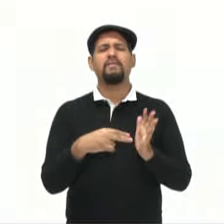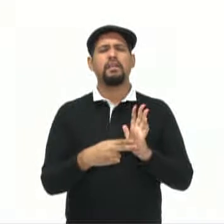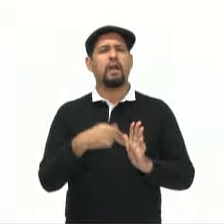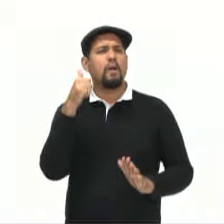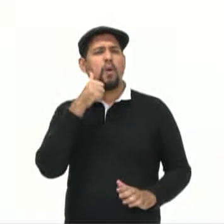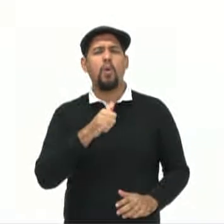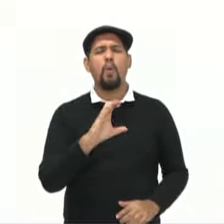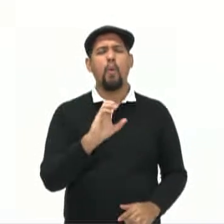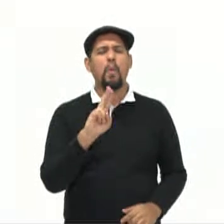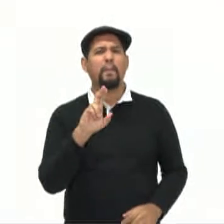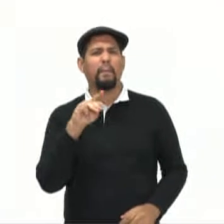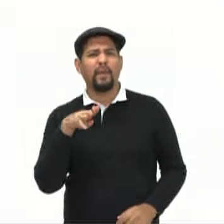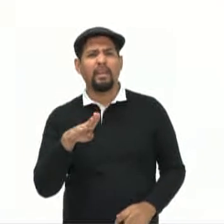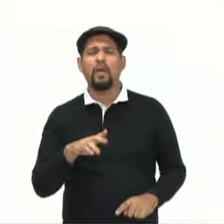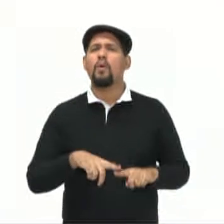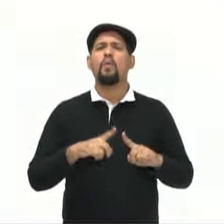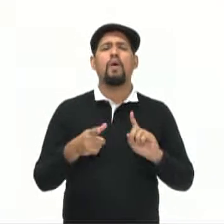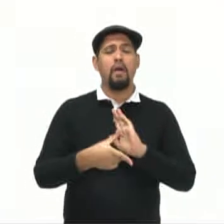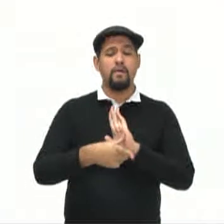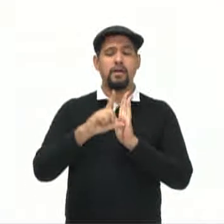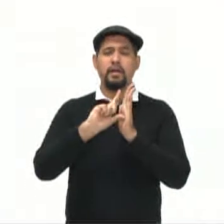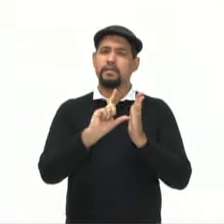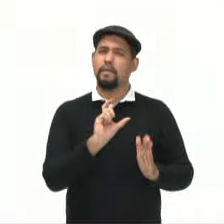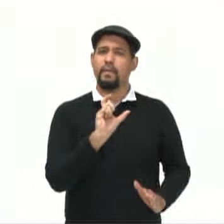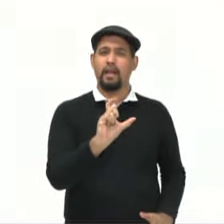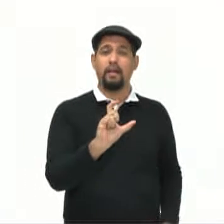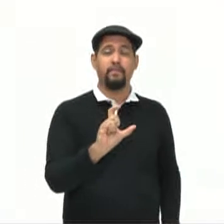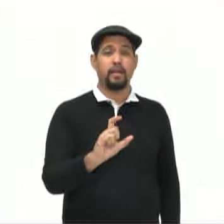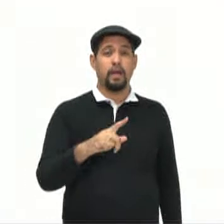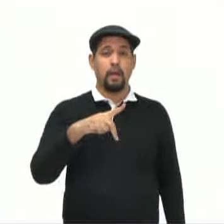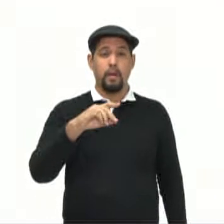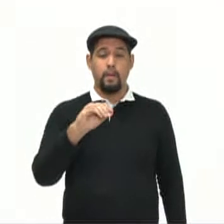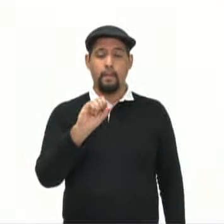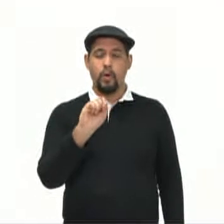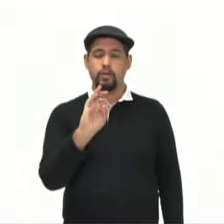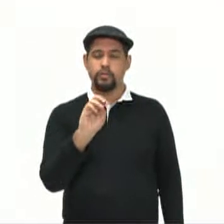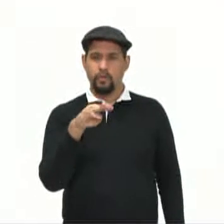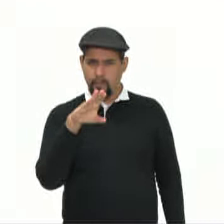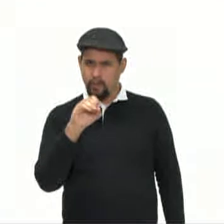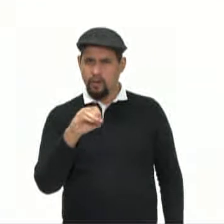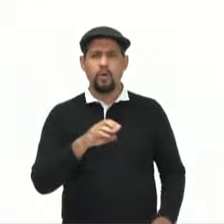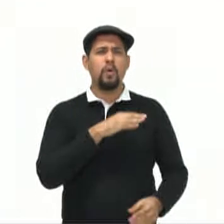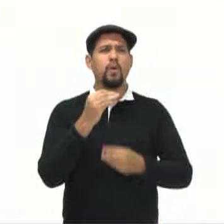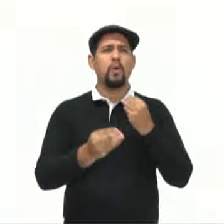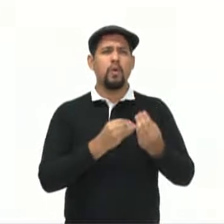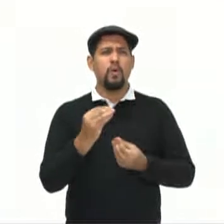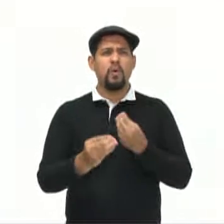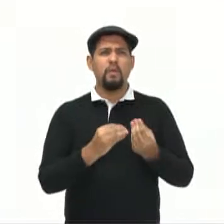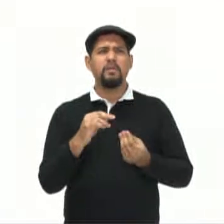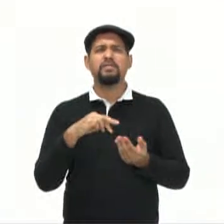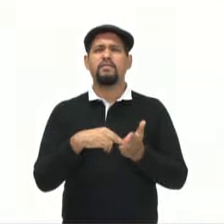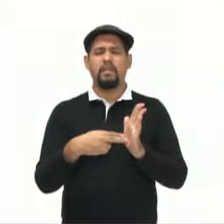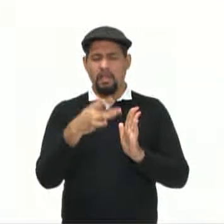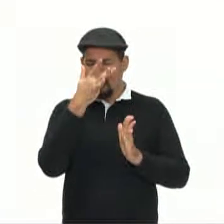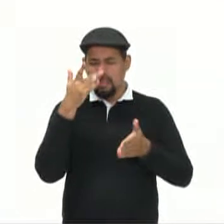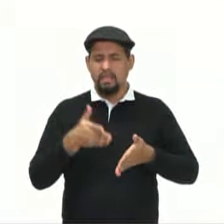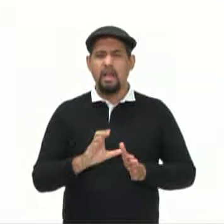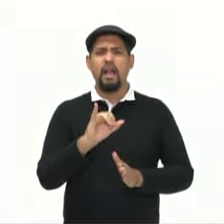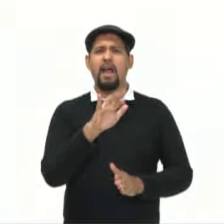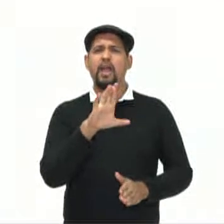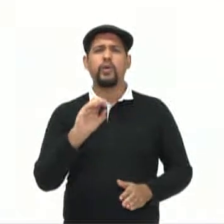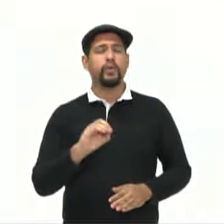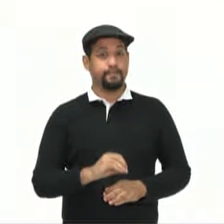cupim? Qual o antônimo de póstumo? Como se chama natural do Cairo? O leitor